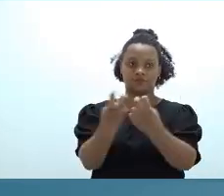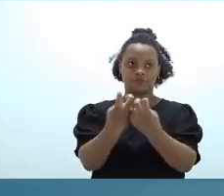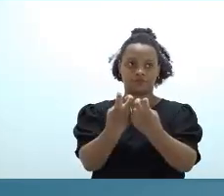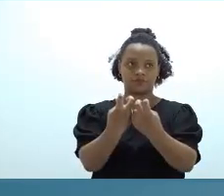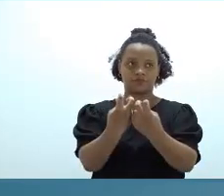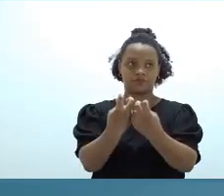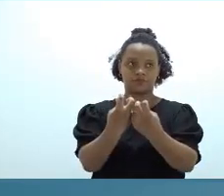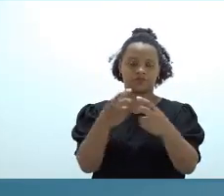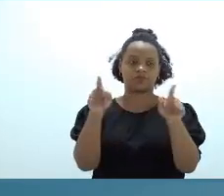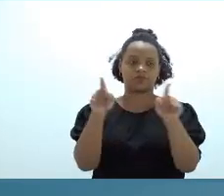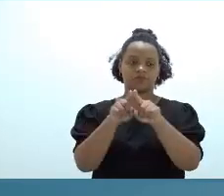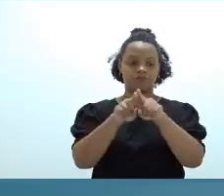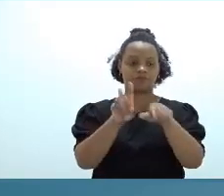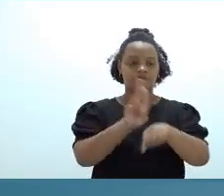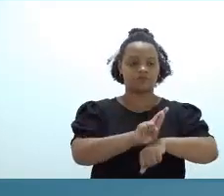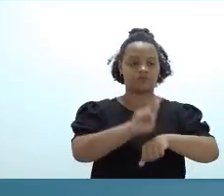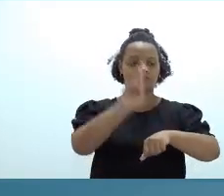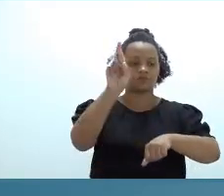Ministério Público,